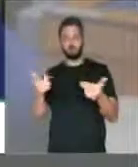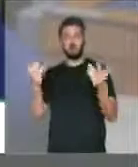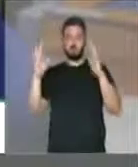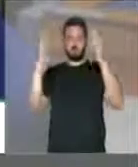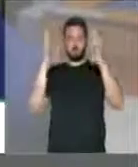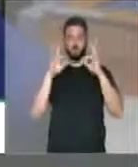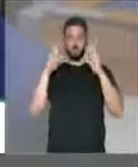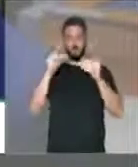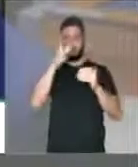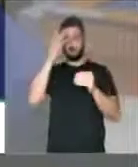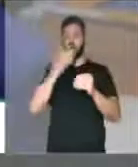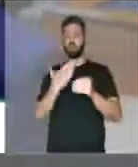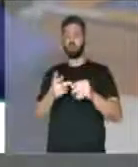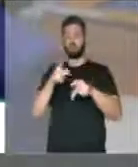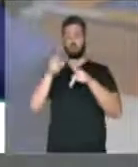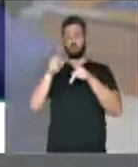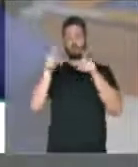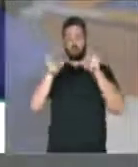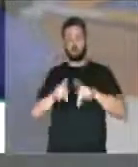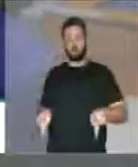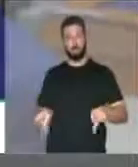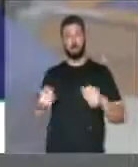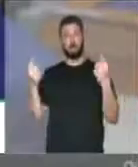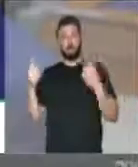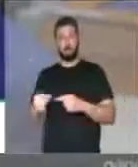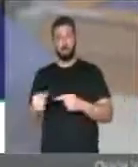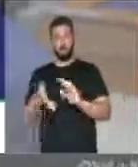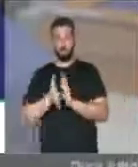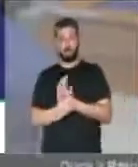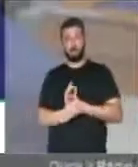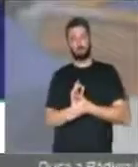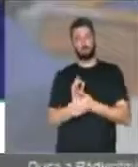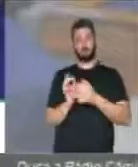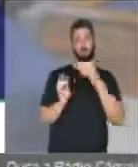da Caminhada pela Paz e